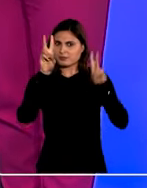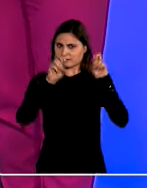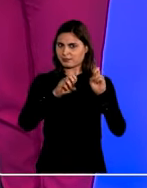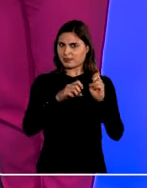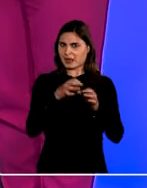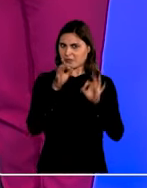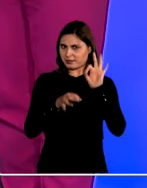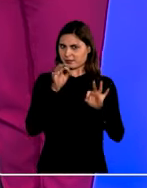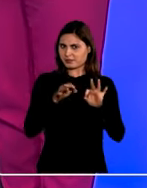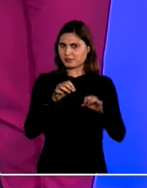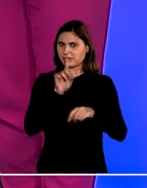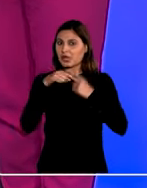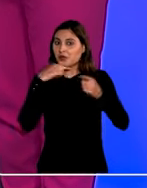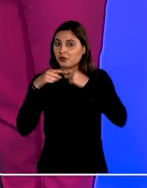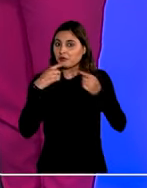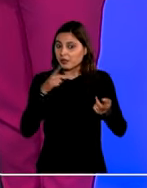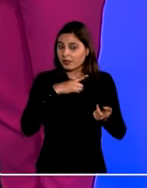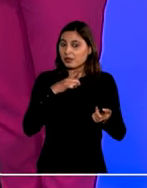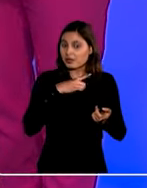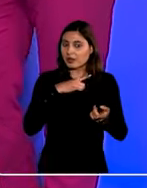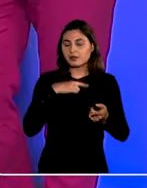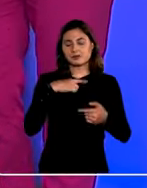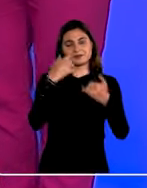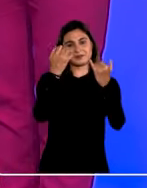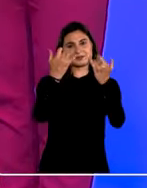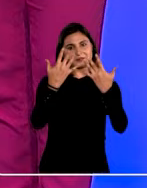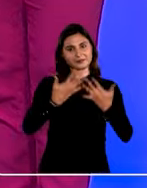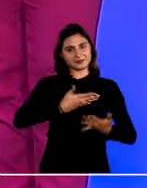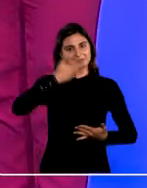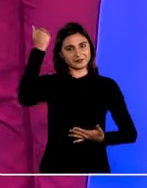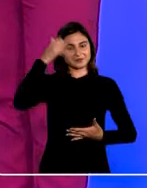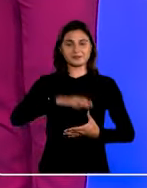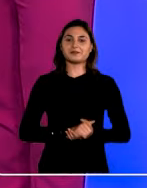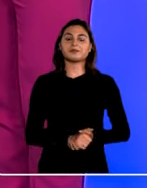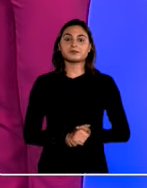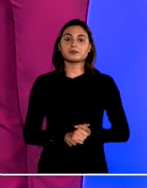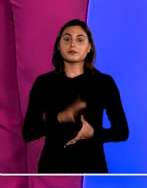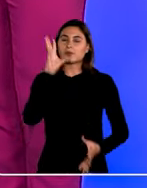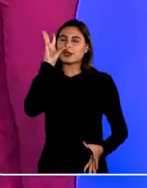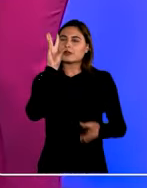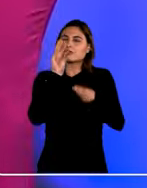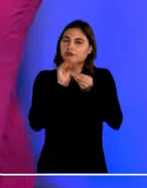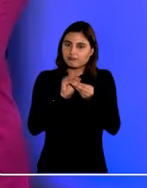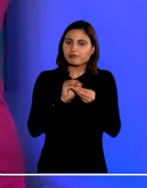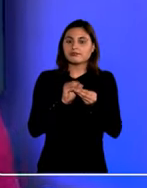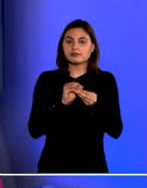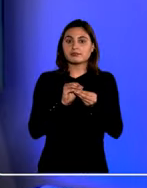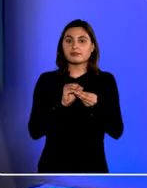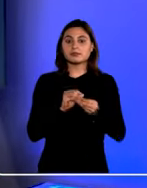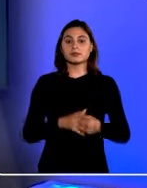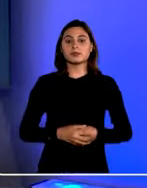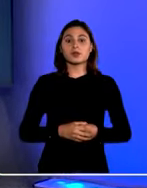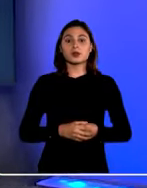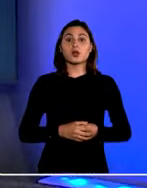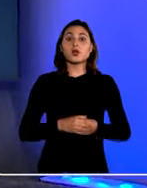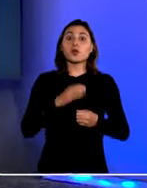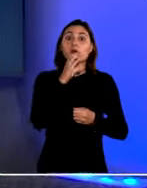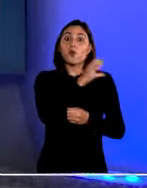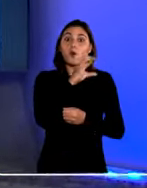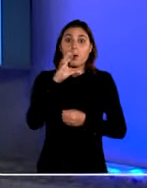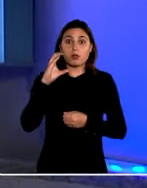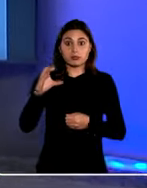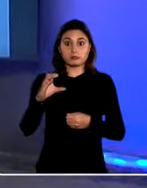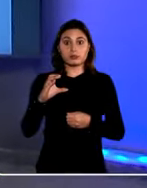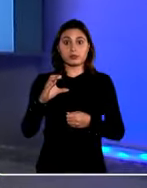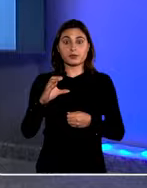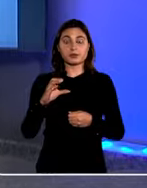se ficou com dúvida vem comigo aqui no telão para eu te explicar melhor Resumindo bastante Segundo código